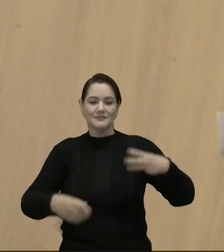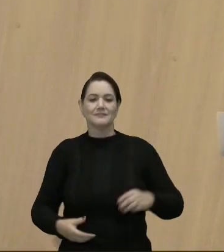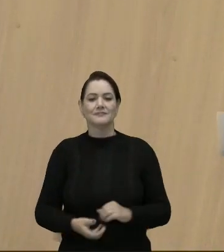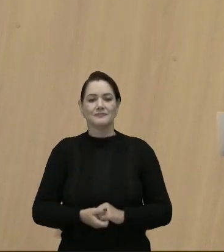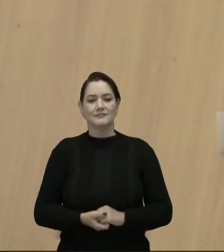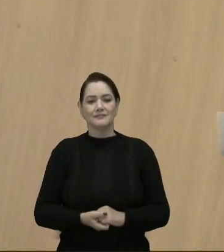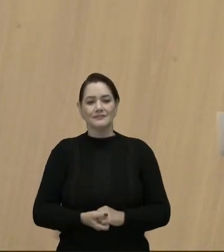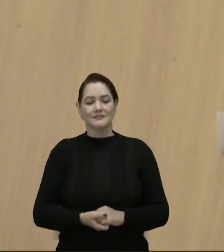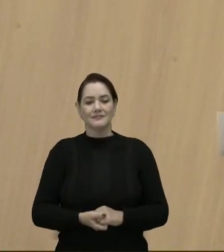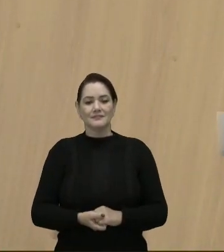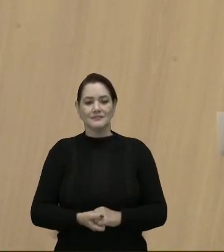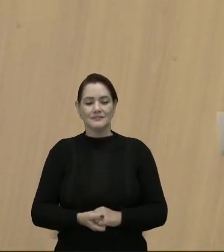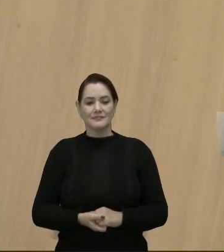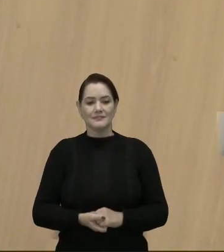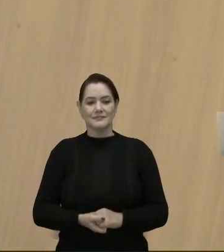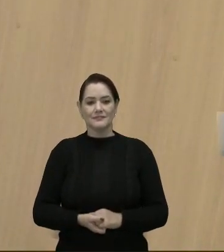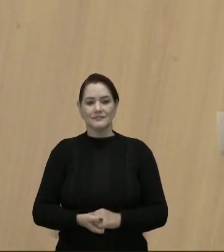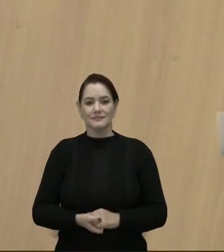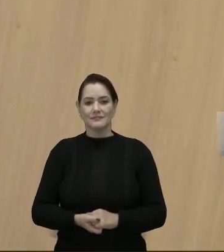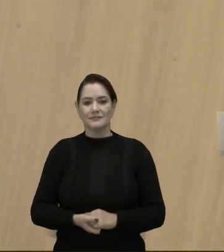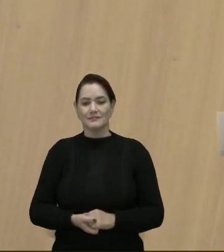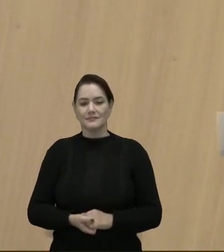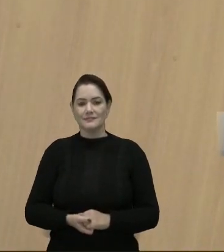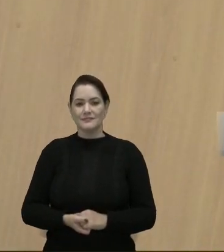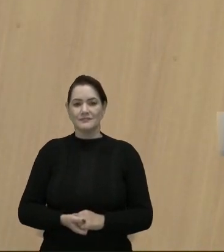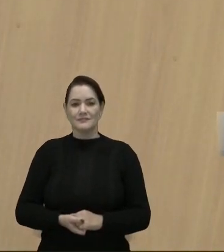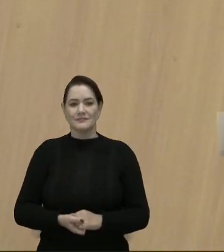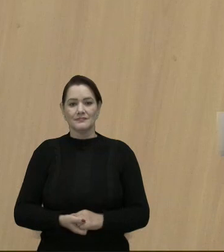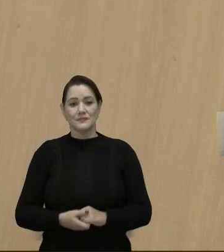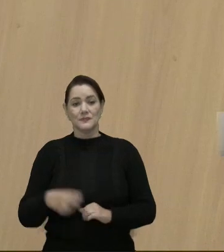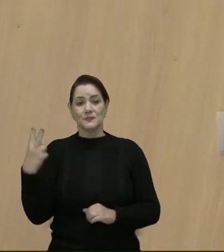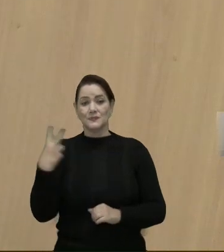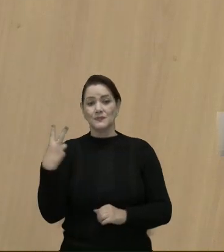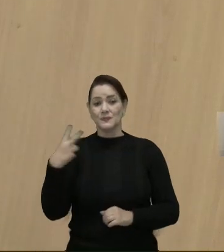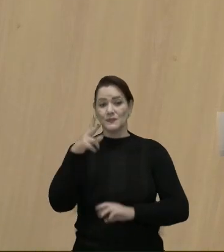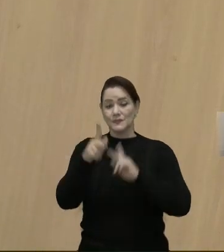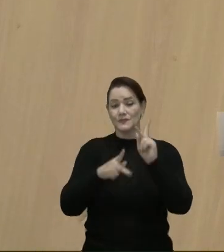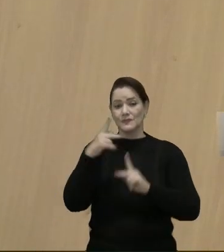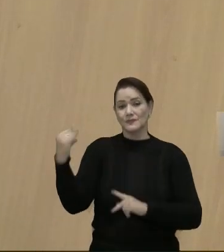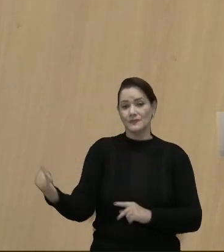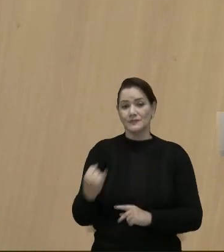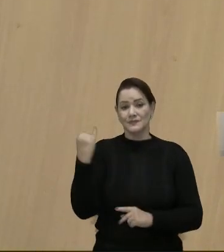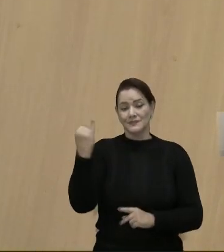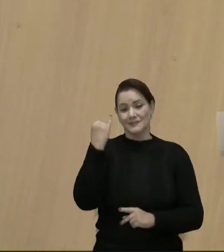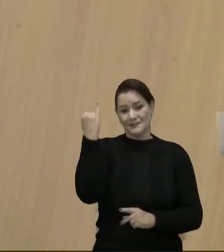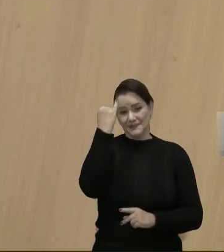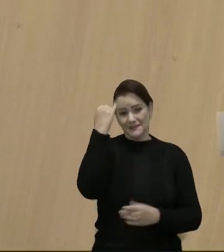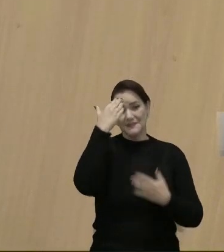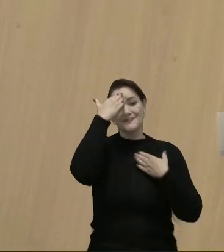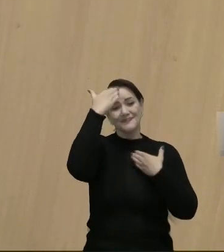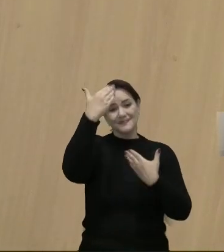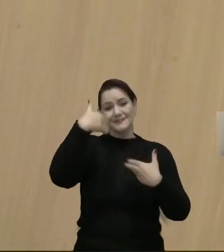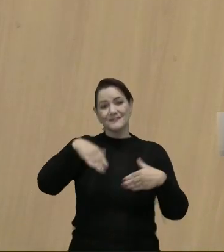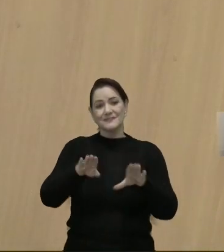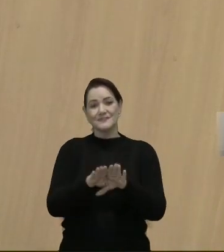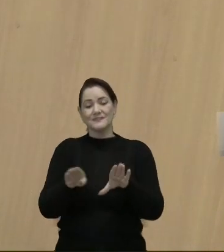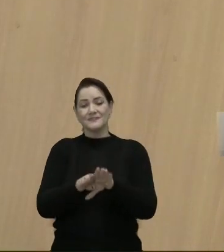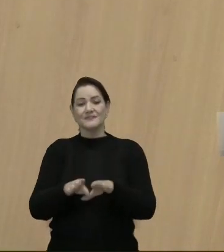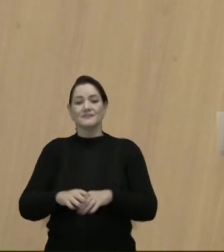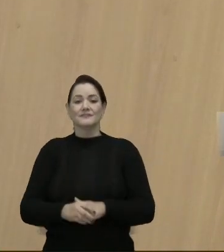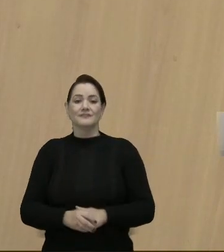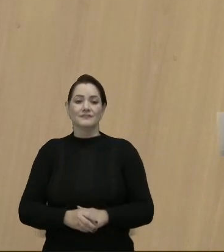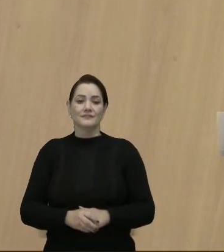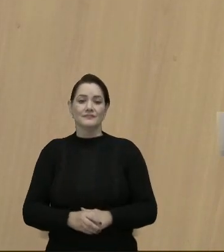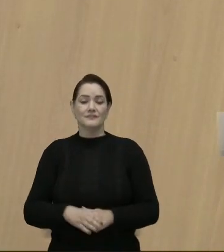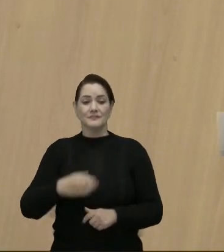e Sofia. E eu tenho mais duas pessoas importantes na minha vida que eu também não quero deixar de mencionar, que são